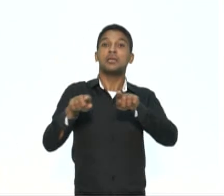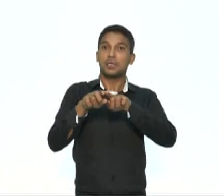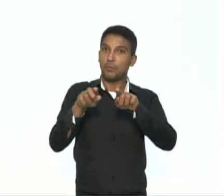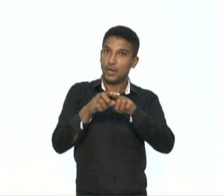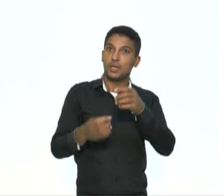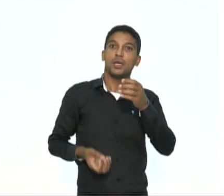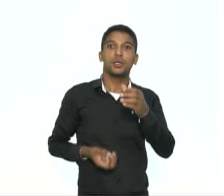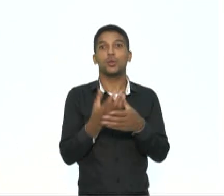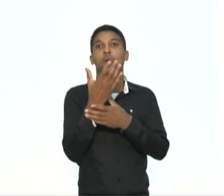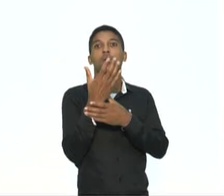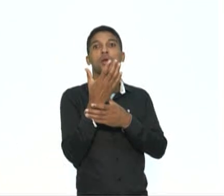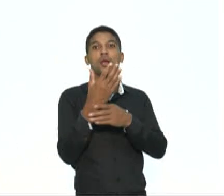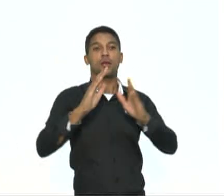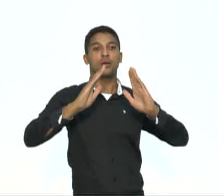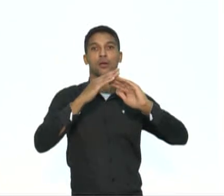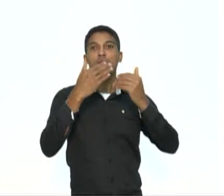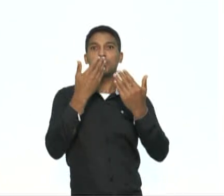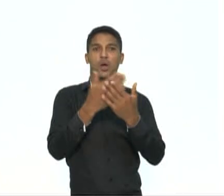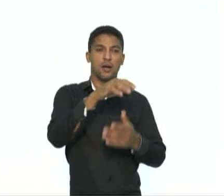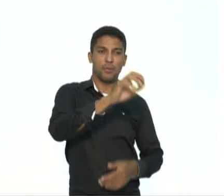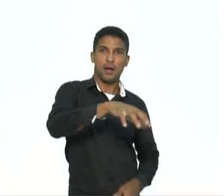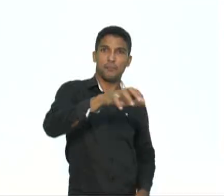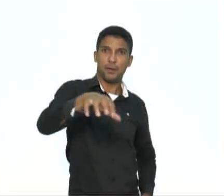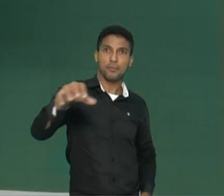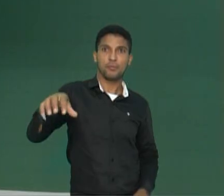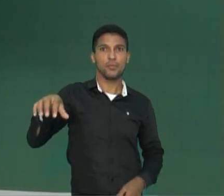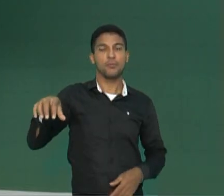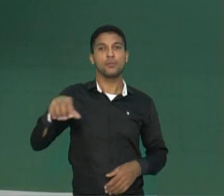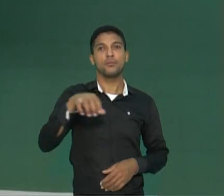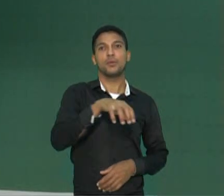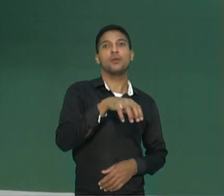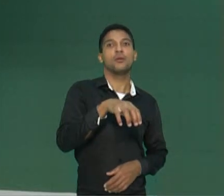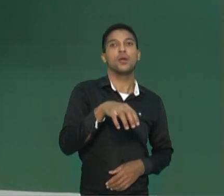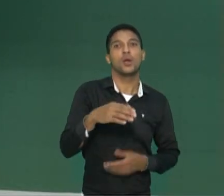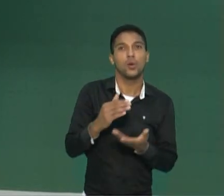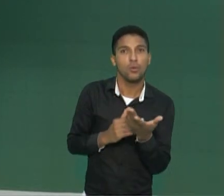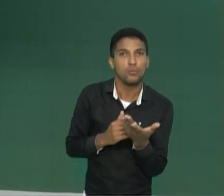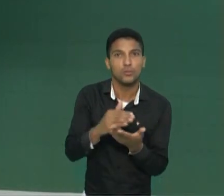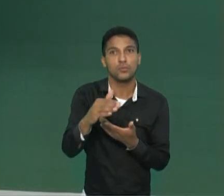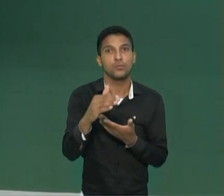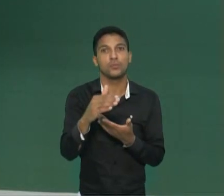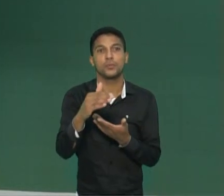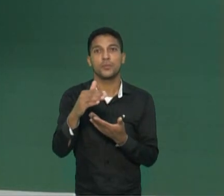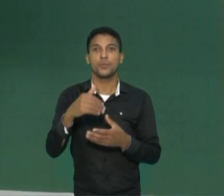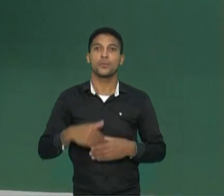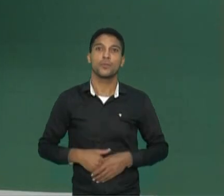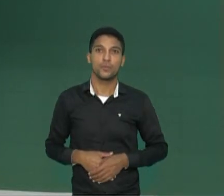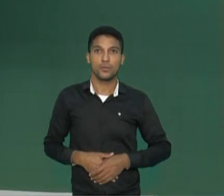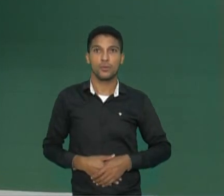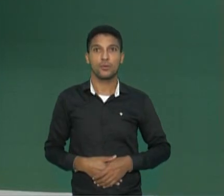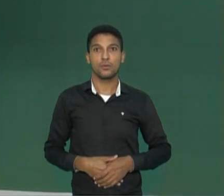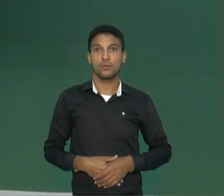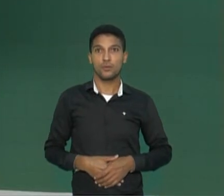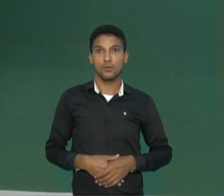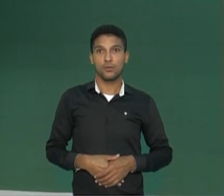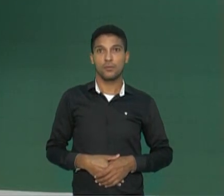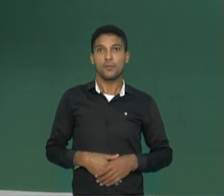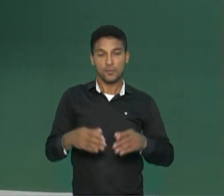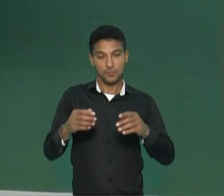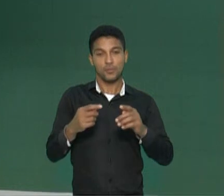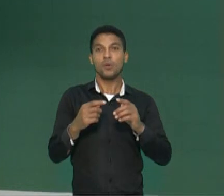diversas escolas criadas que já existiam e reformadas. Então, eles começam a invocar um pouquinho mais